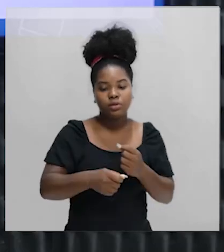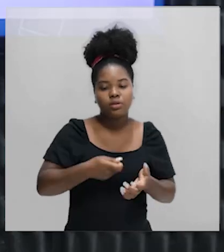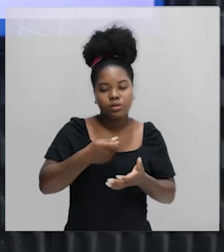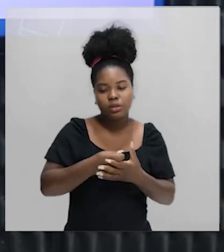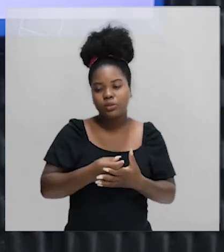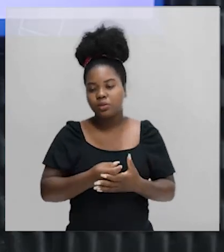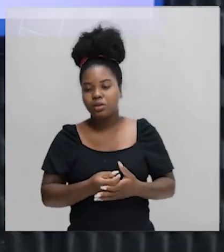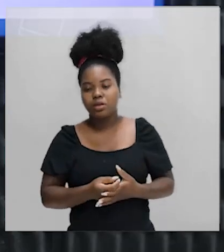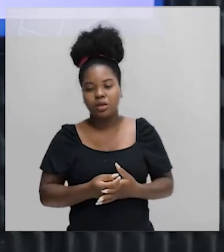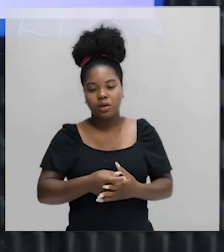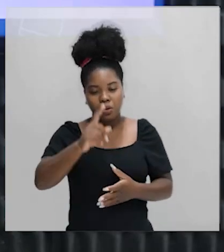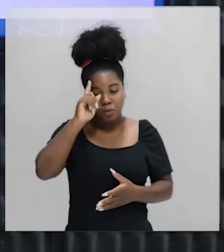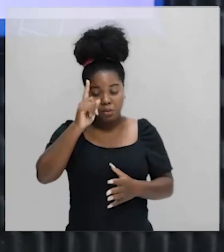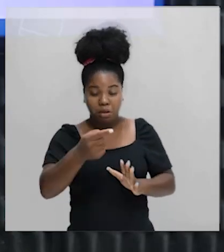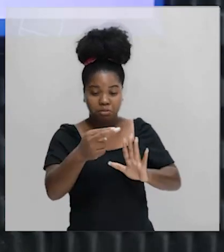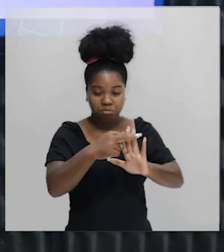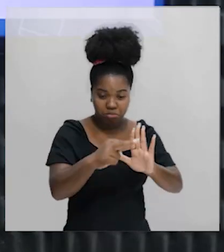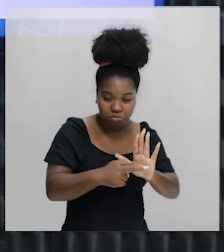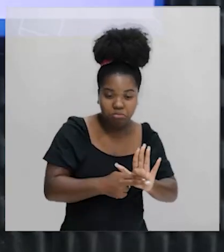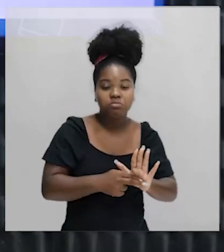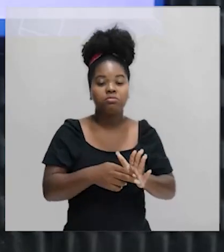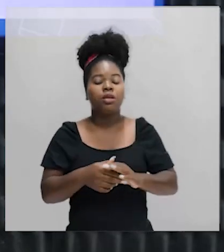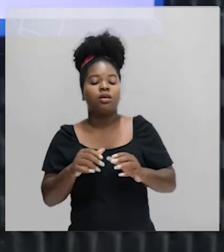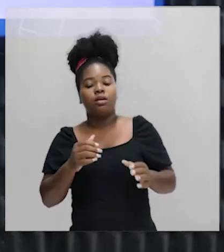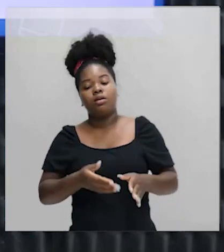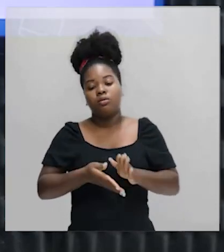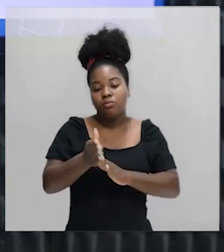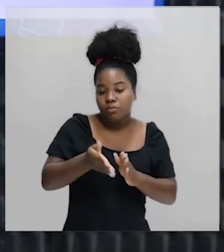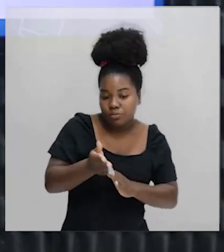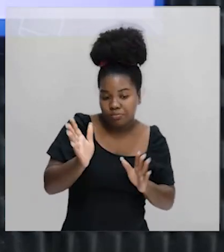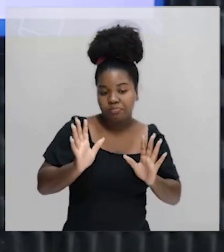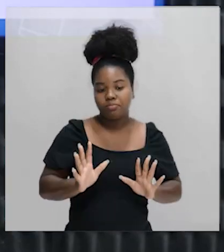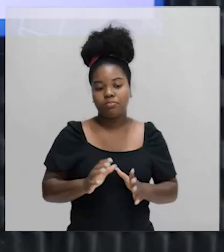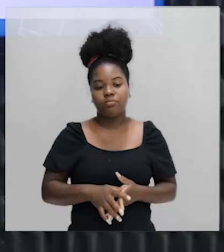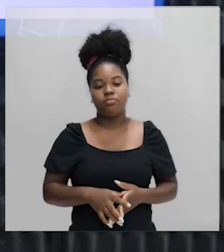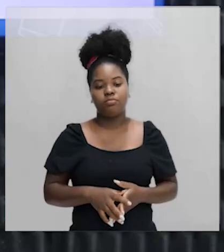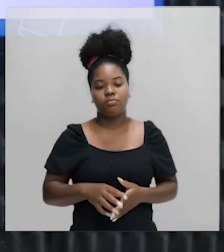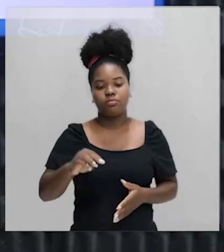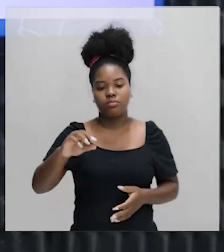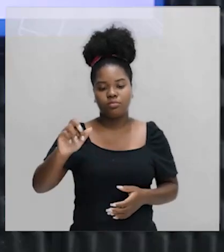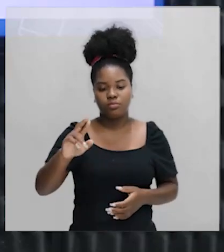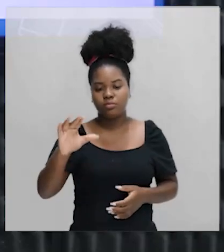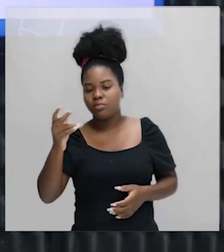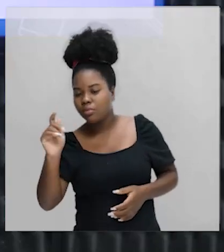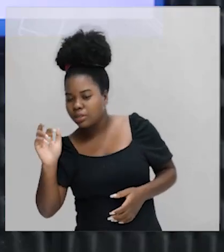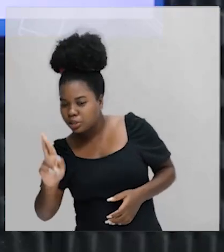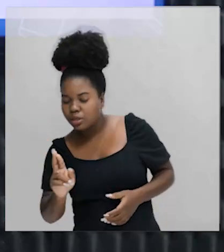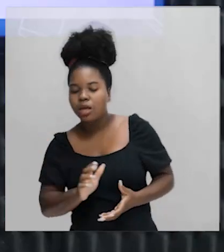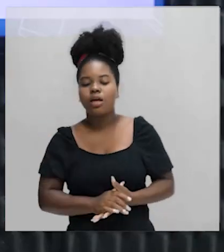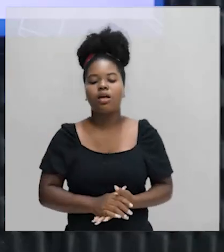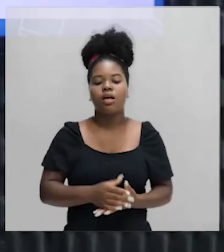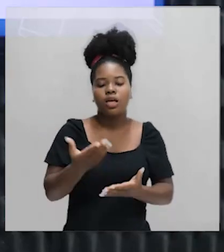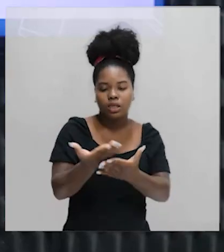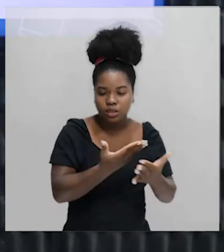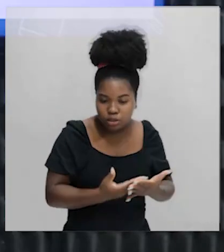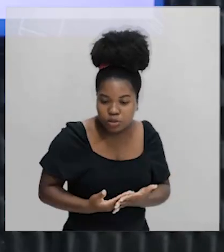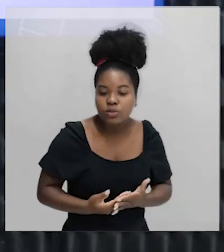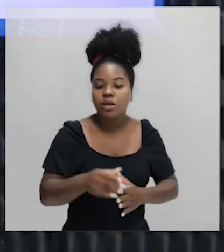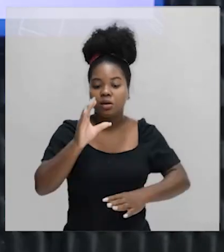ordem, né? Uma ordem, um desejo, um pedido, marchar, estudar, cantar,